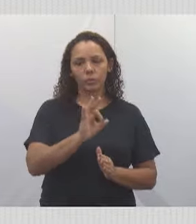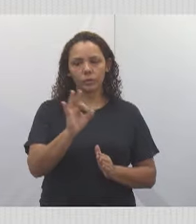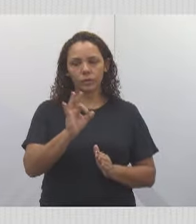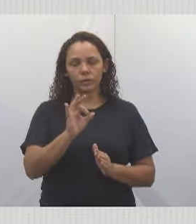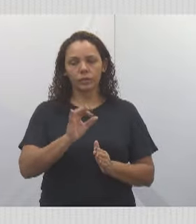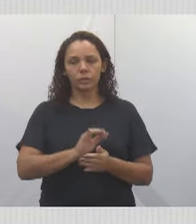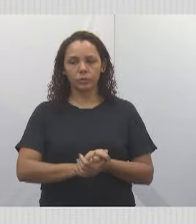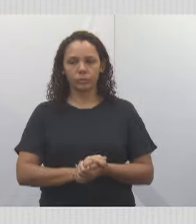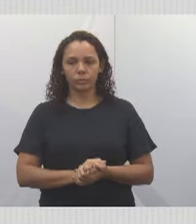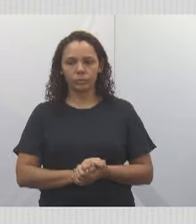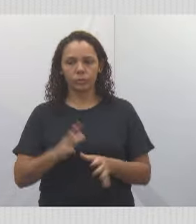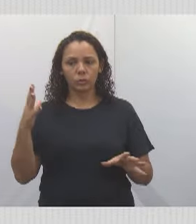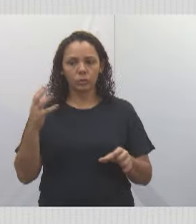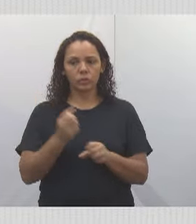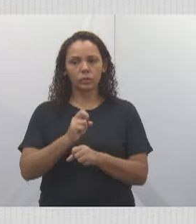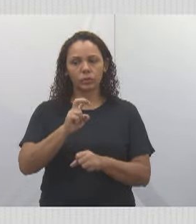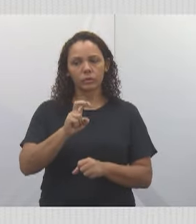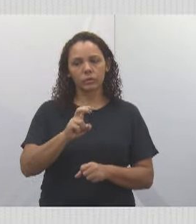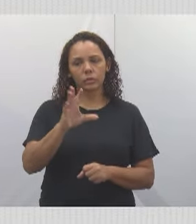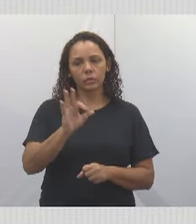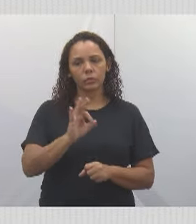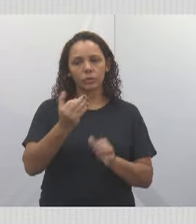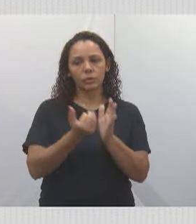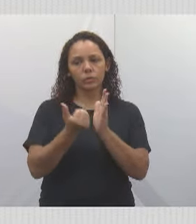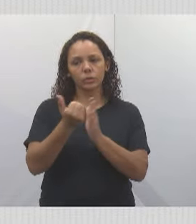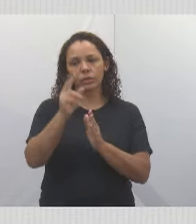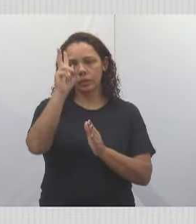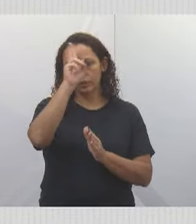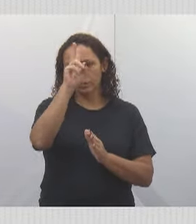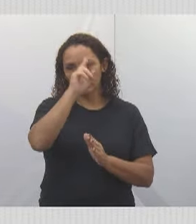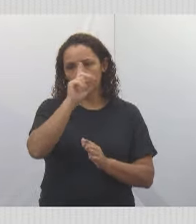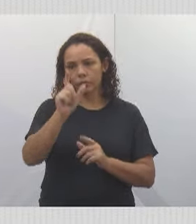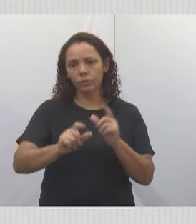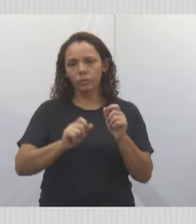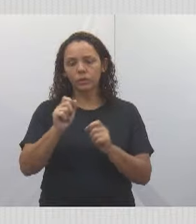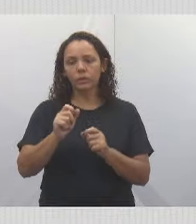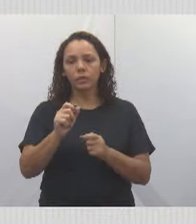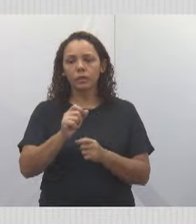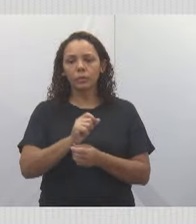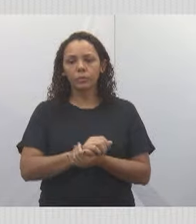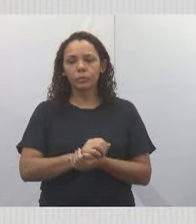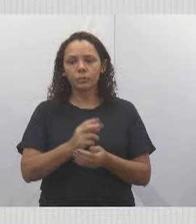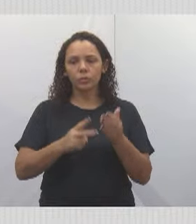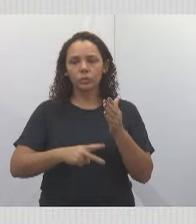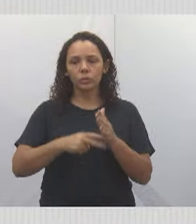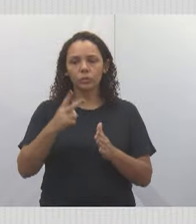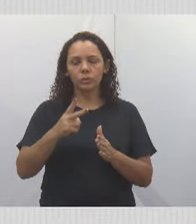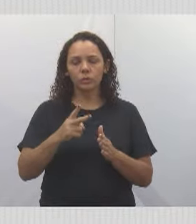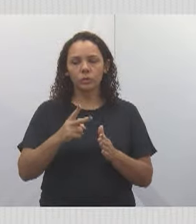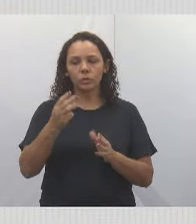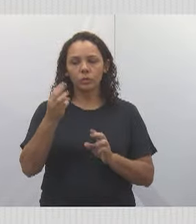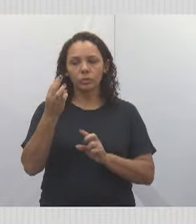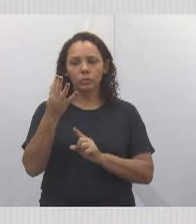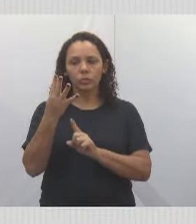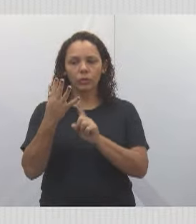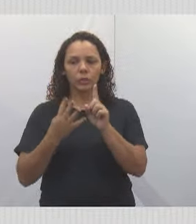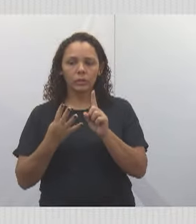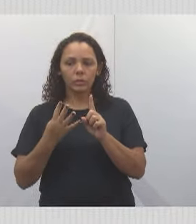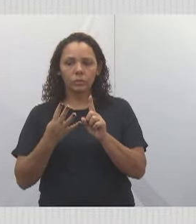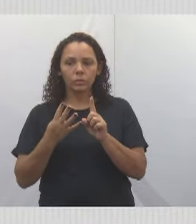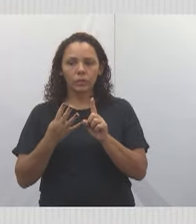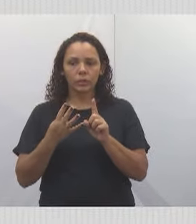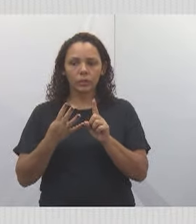aumento. Lembrando só que aqui, ó, atendimento geral, segundo o quadrimestre 2023 é 24, quando está